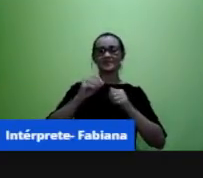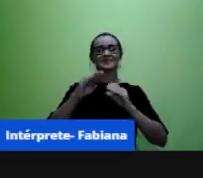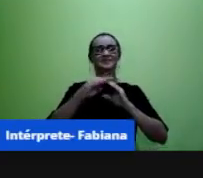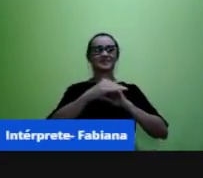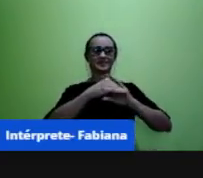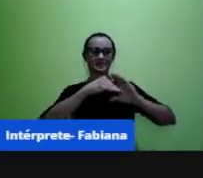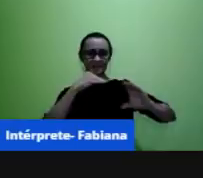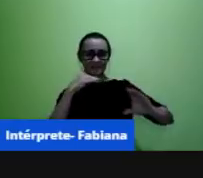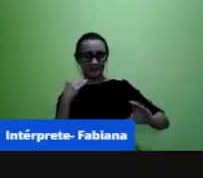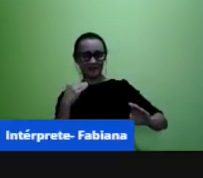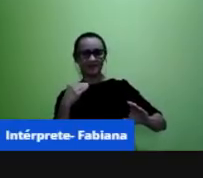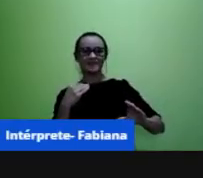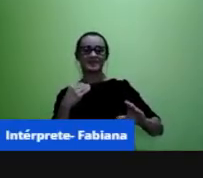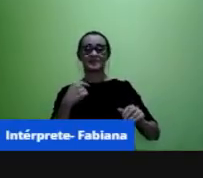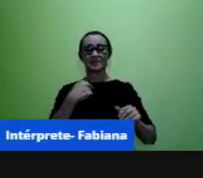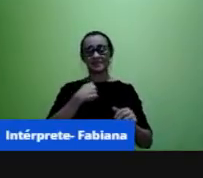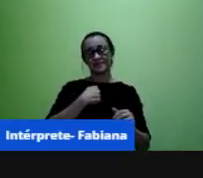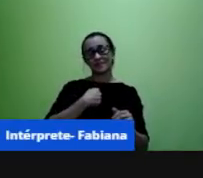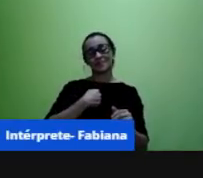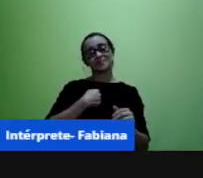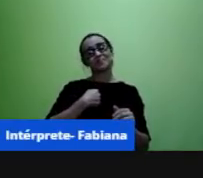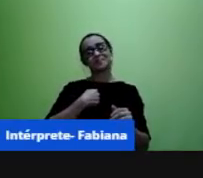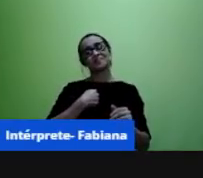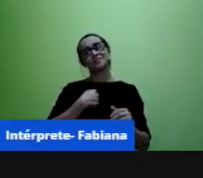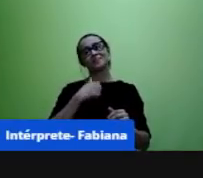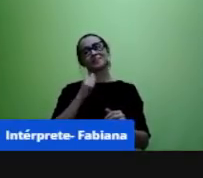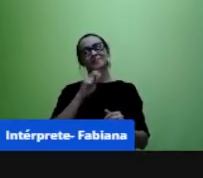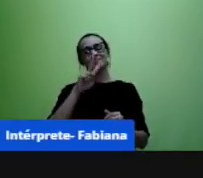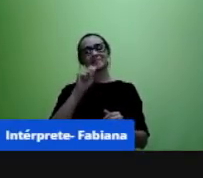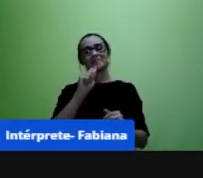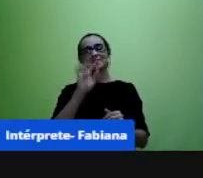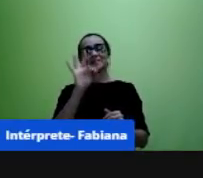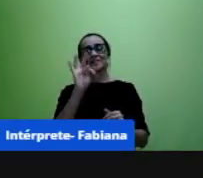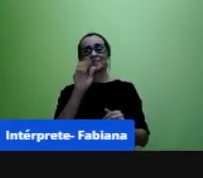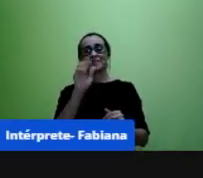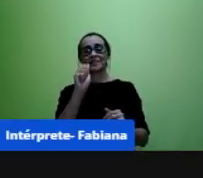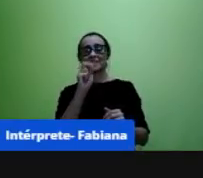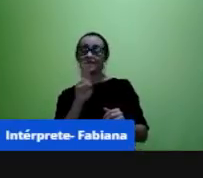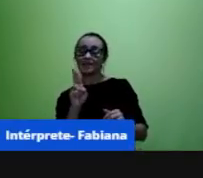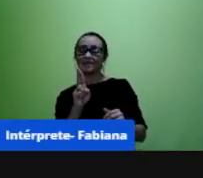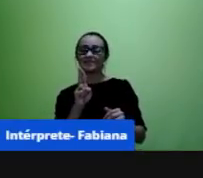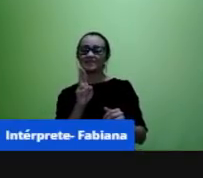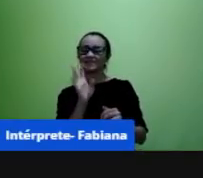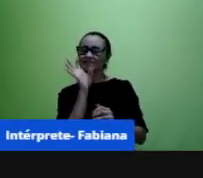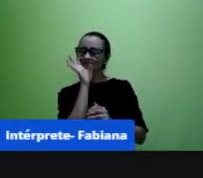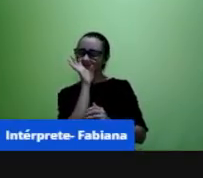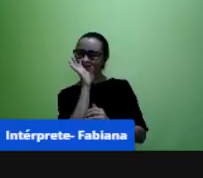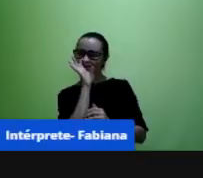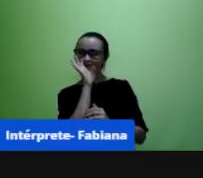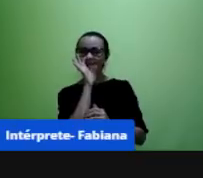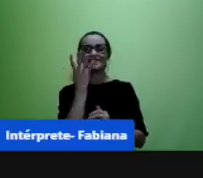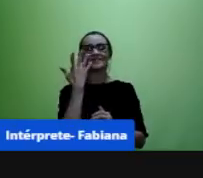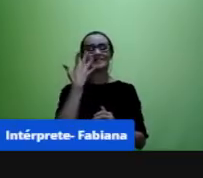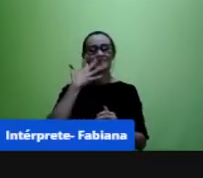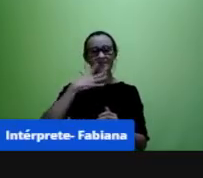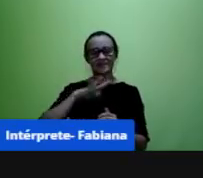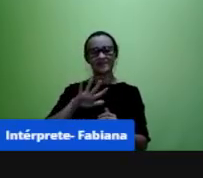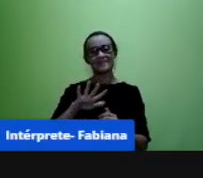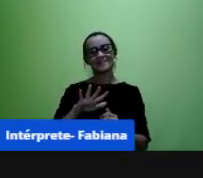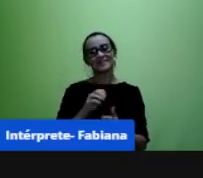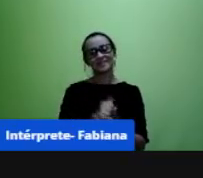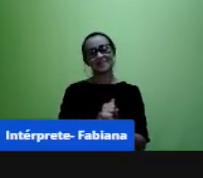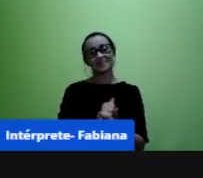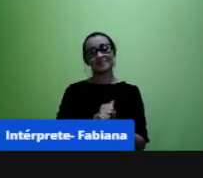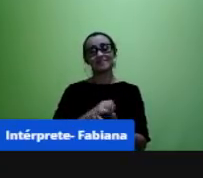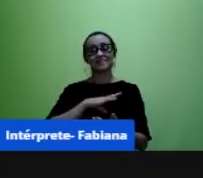aí, com a minha bonequinha, eu consigo fazer com que seja muito mais interessante e atrativo para as crianças. Eles gostam de me ver,